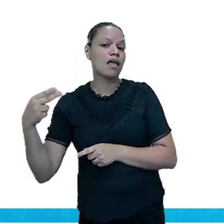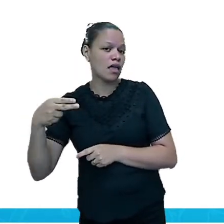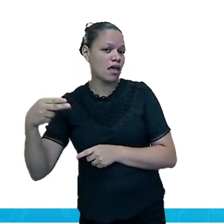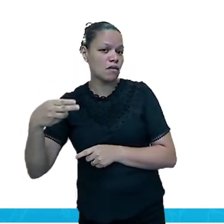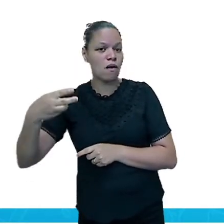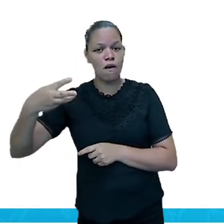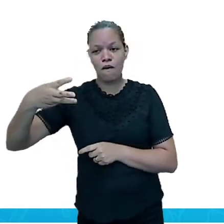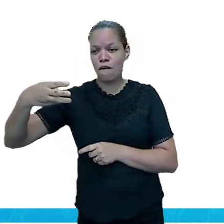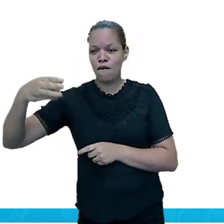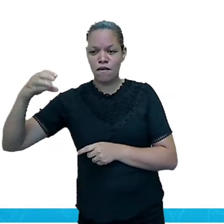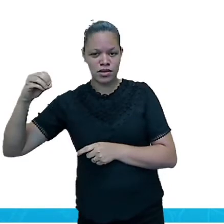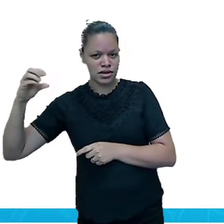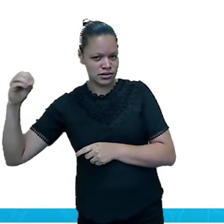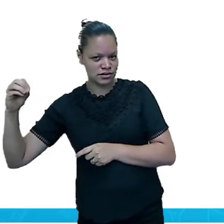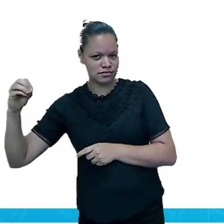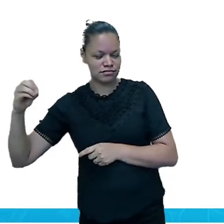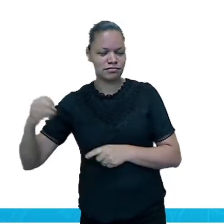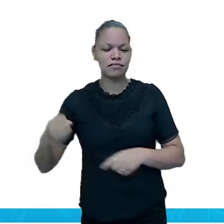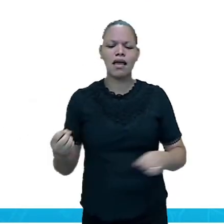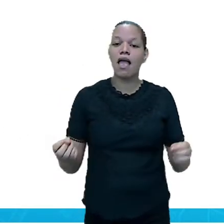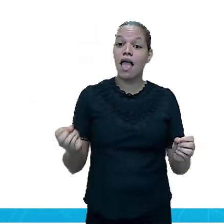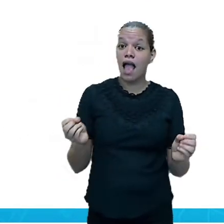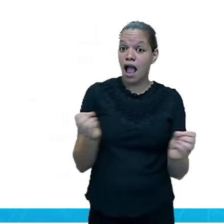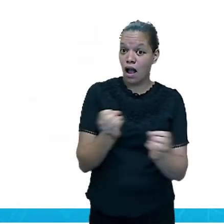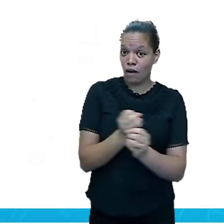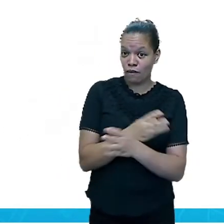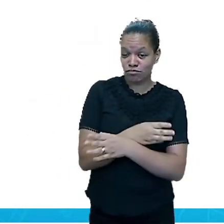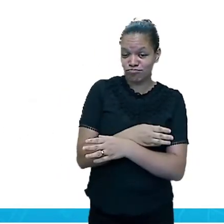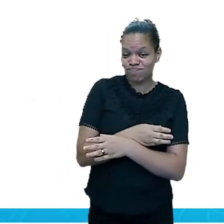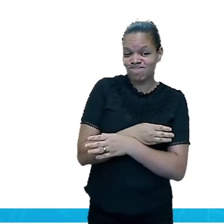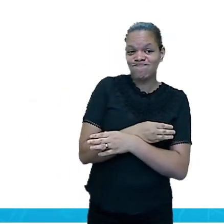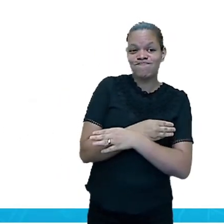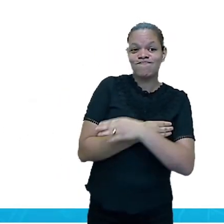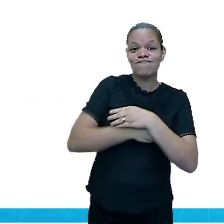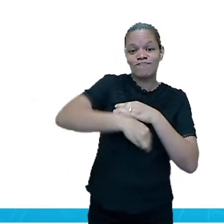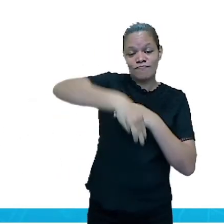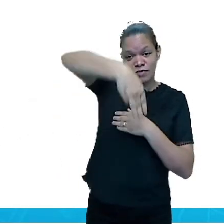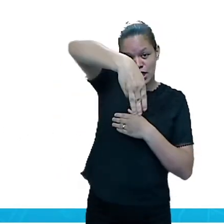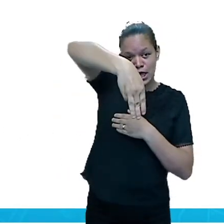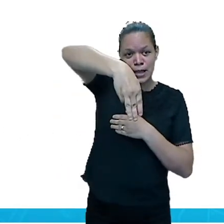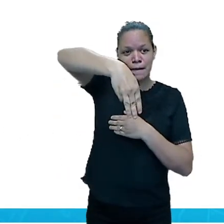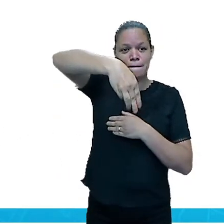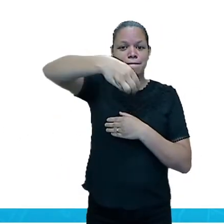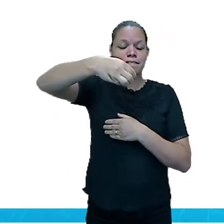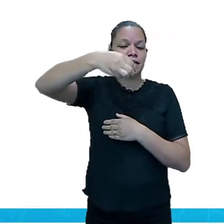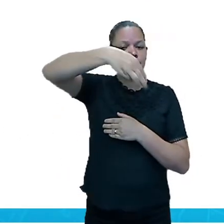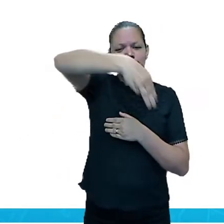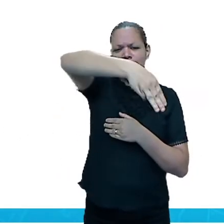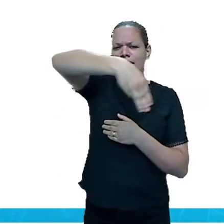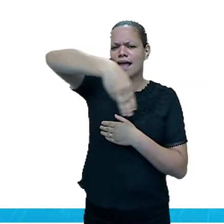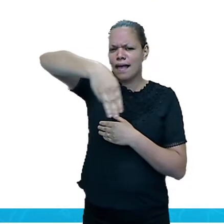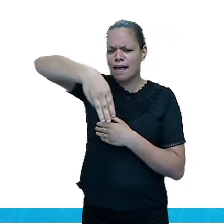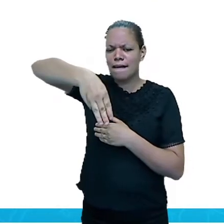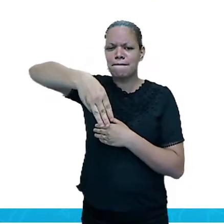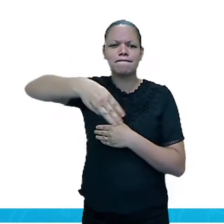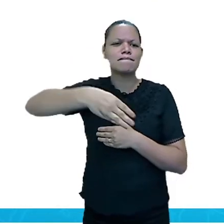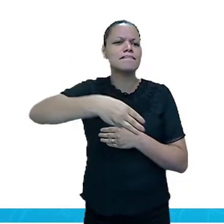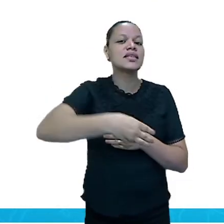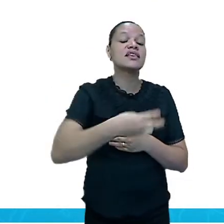M, uma letra M é o número 1000, 2 letras M, 2000 e 3 letras